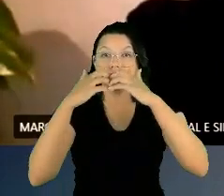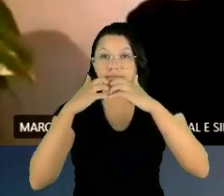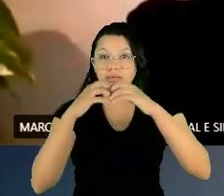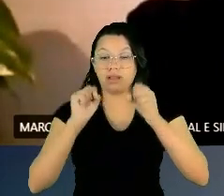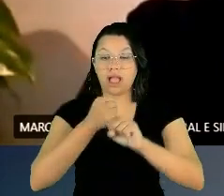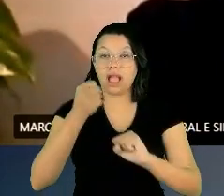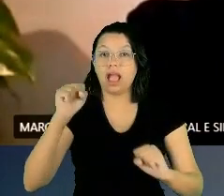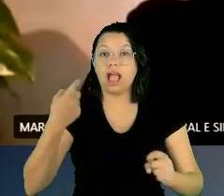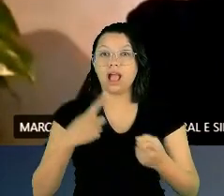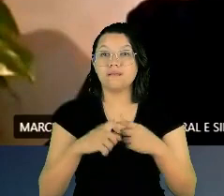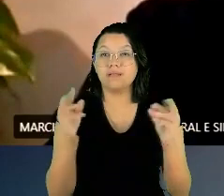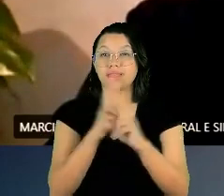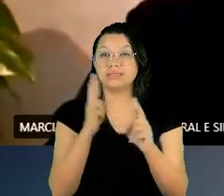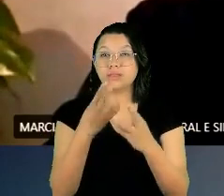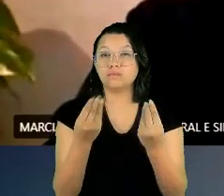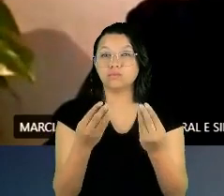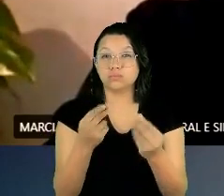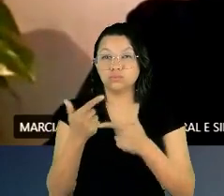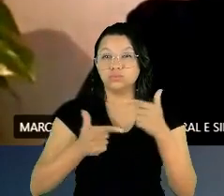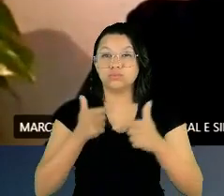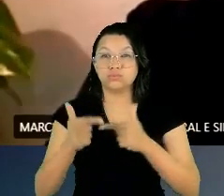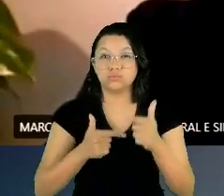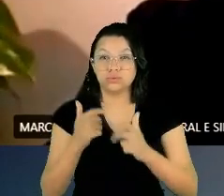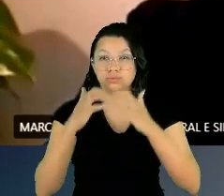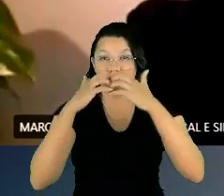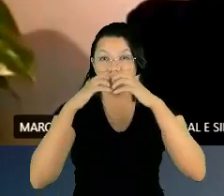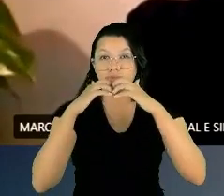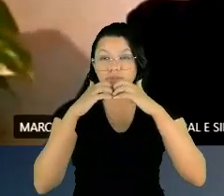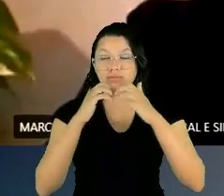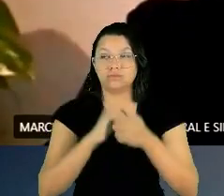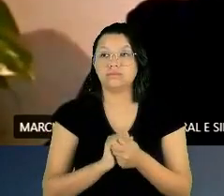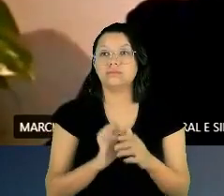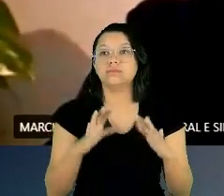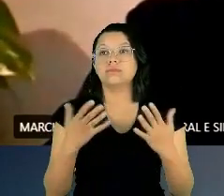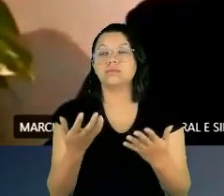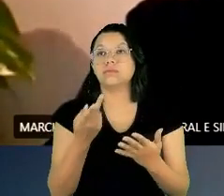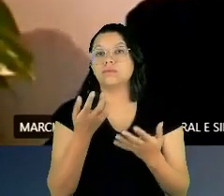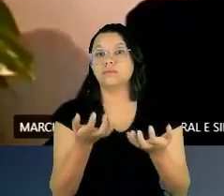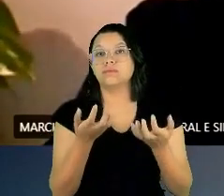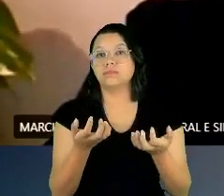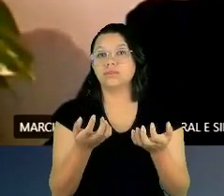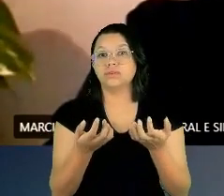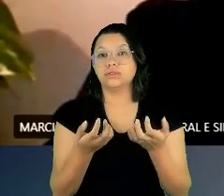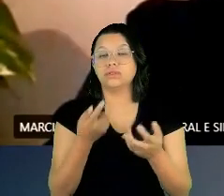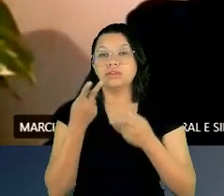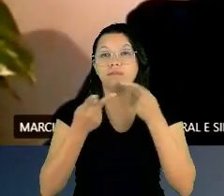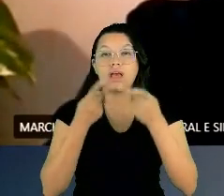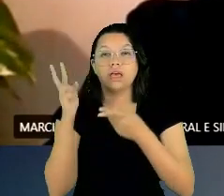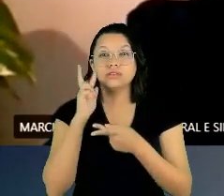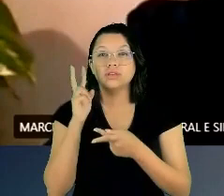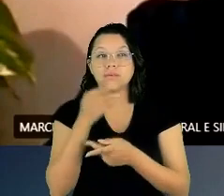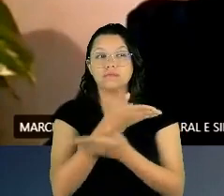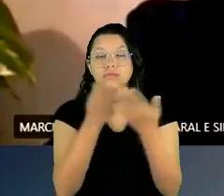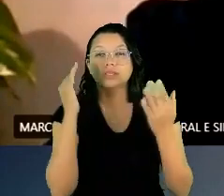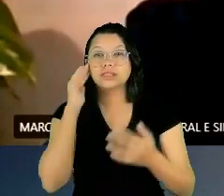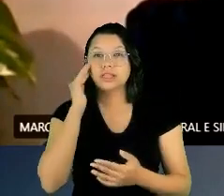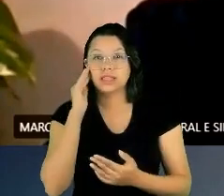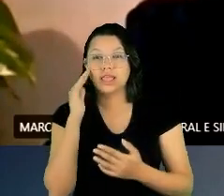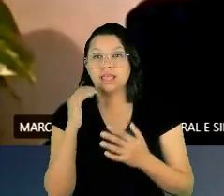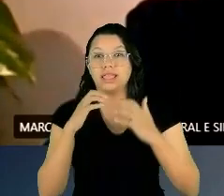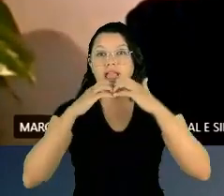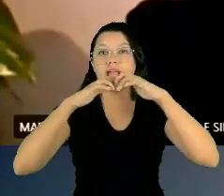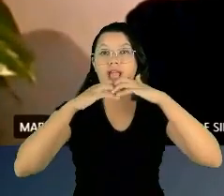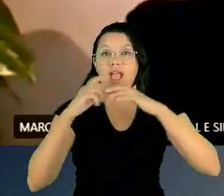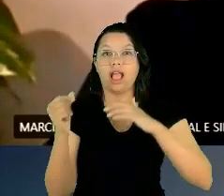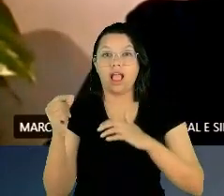neural muito ampla, porque envolve muitas funções cognitivas. Então, eu queria dar esse panorama, essa historinha, para vocês